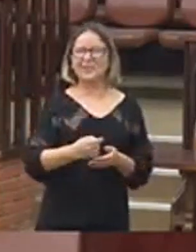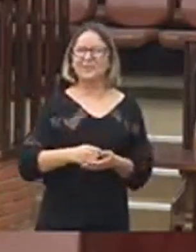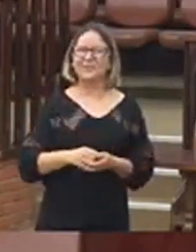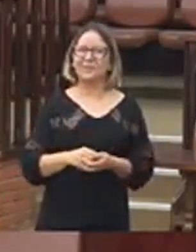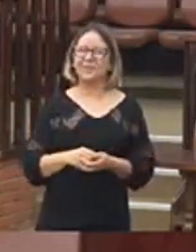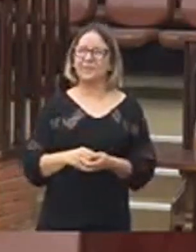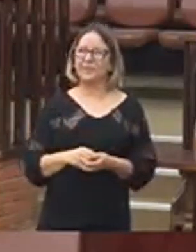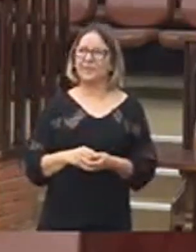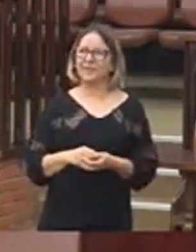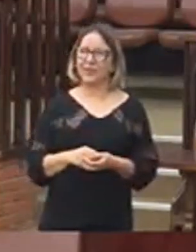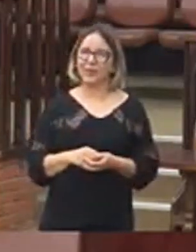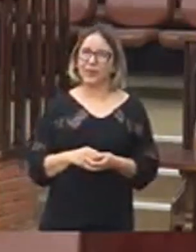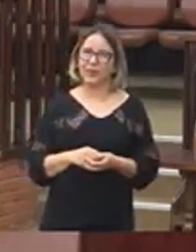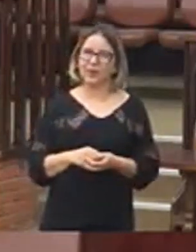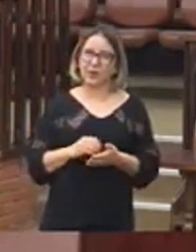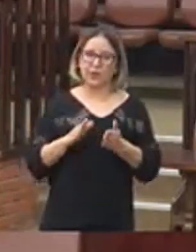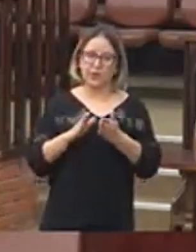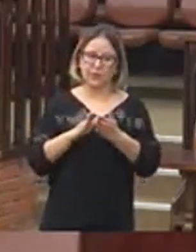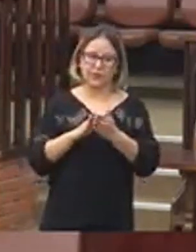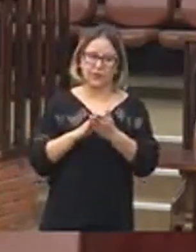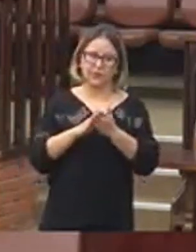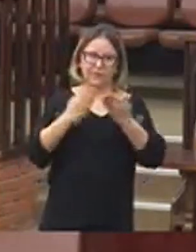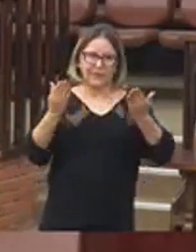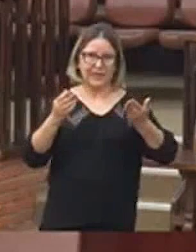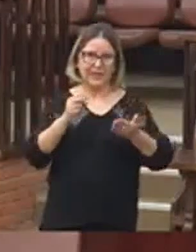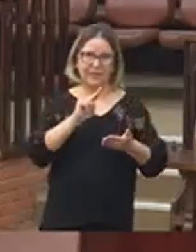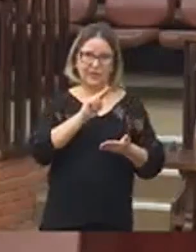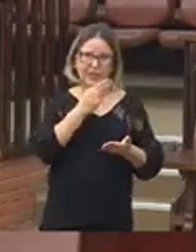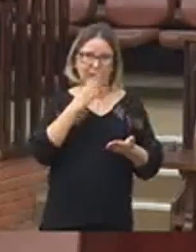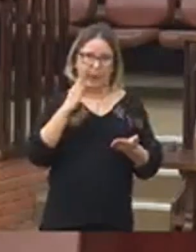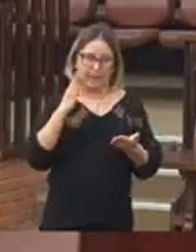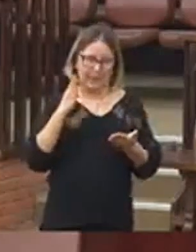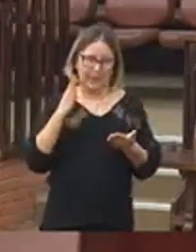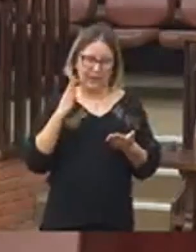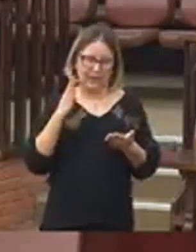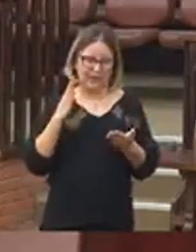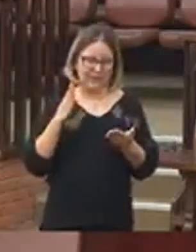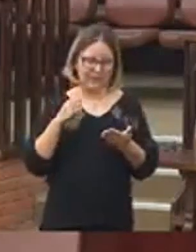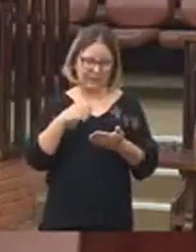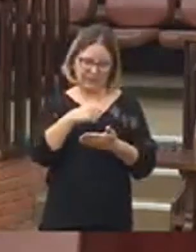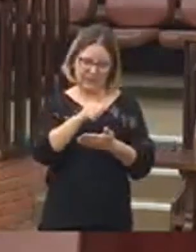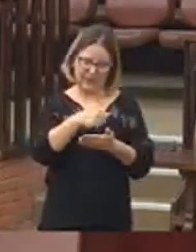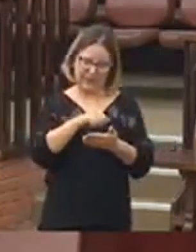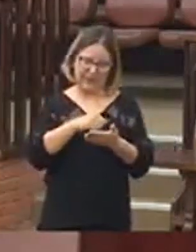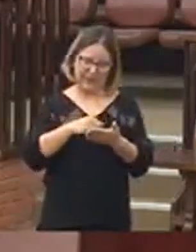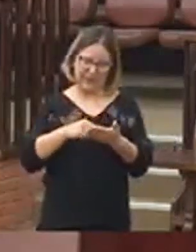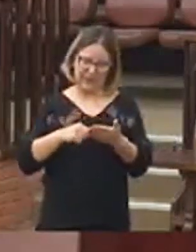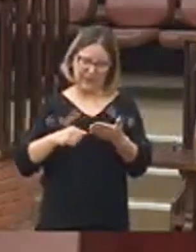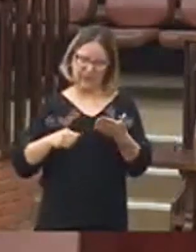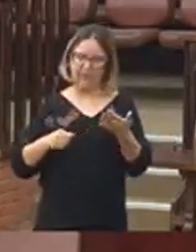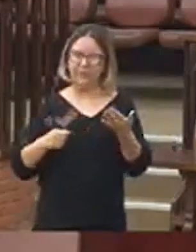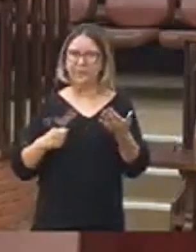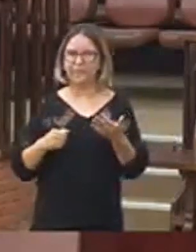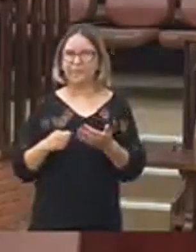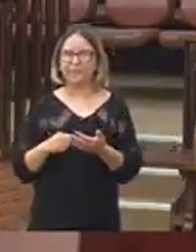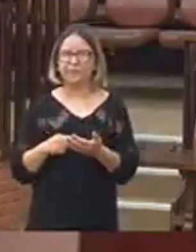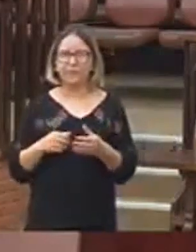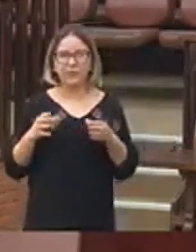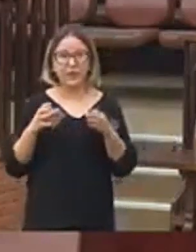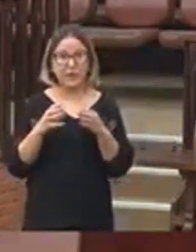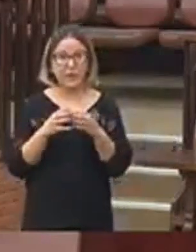o escritor aos Hebreus está falando de uma turma, eu já falei isso domingo passado, de uma turma